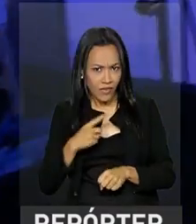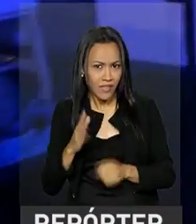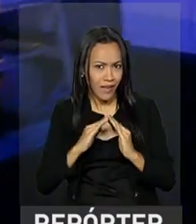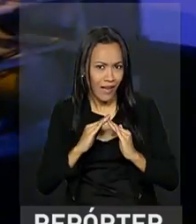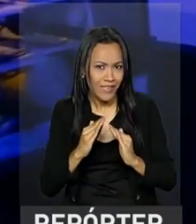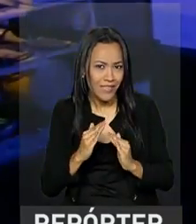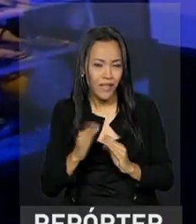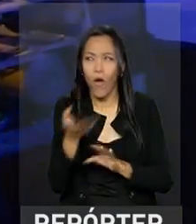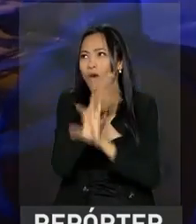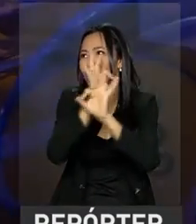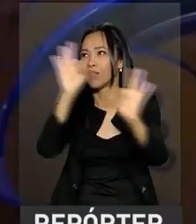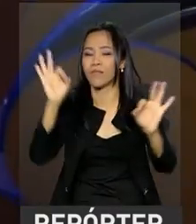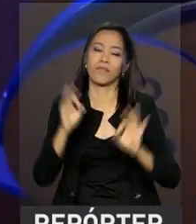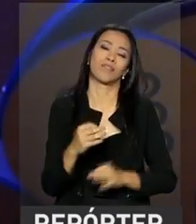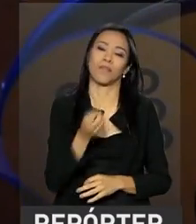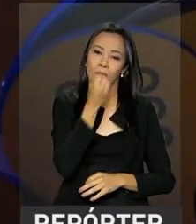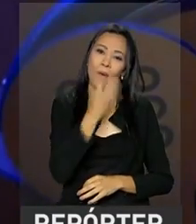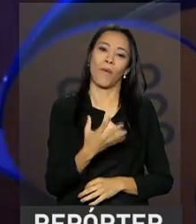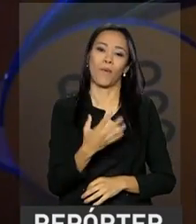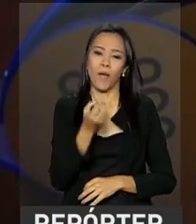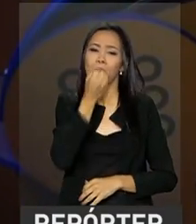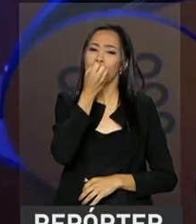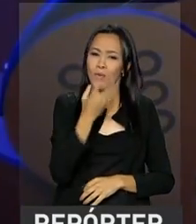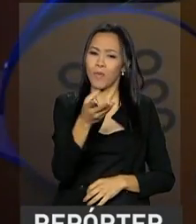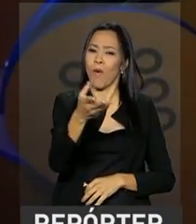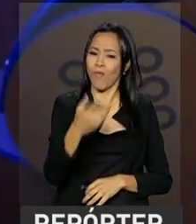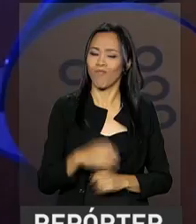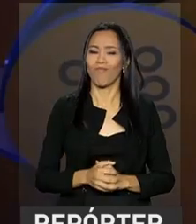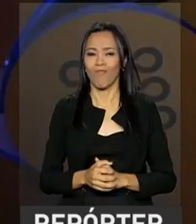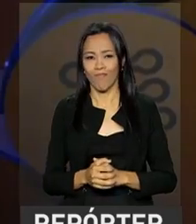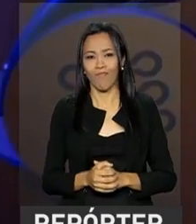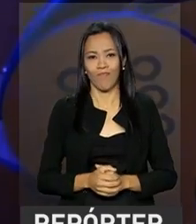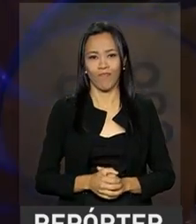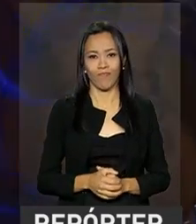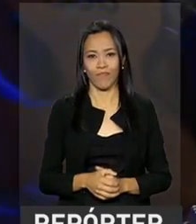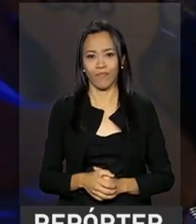casa seria muito bom muito bom